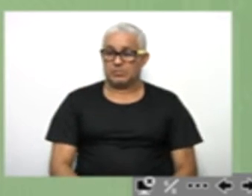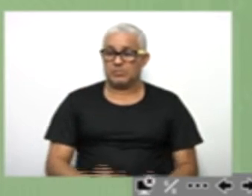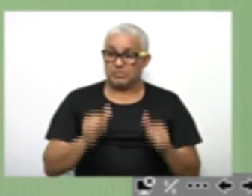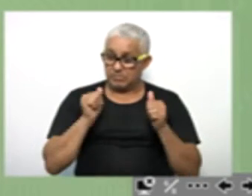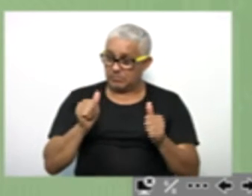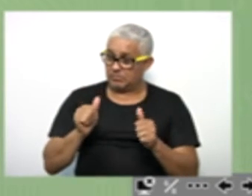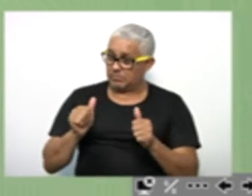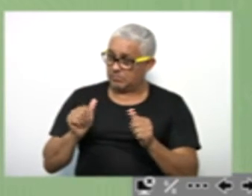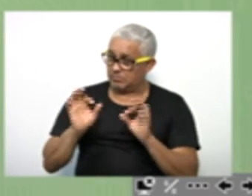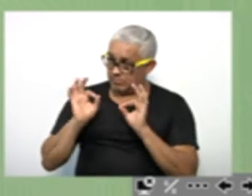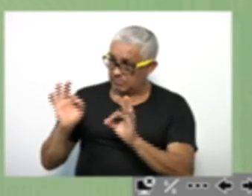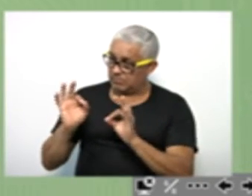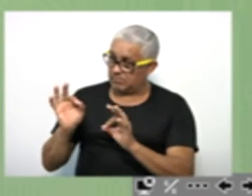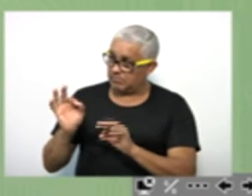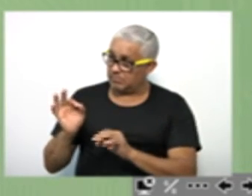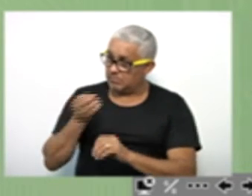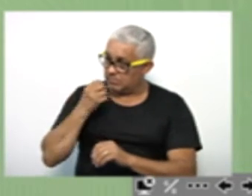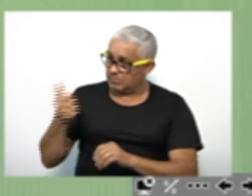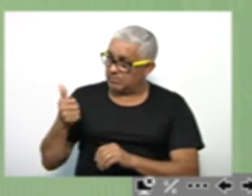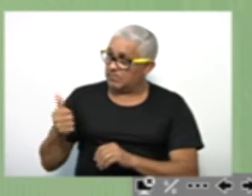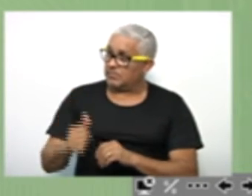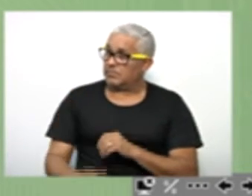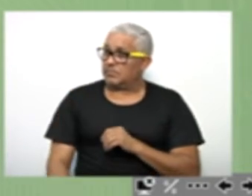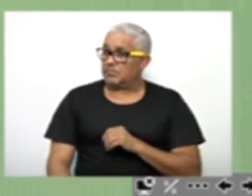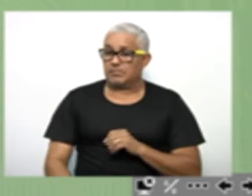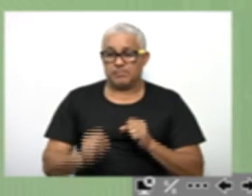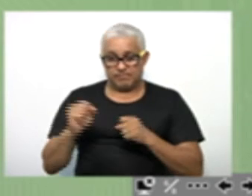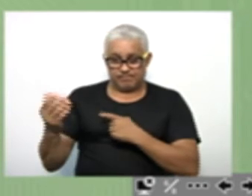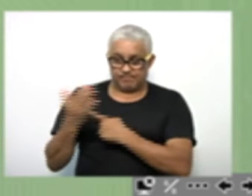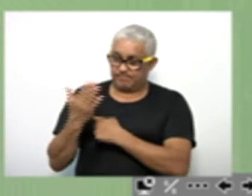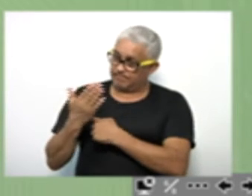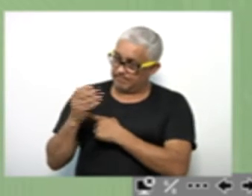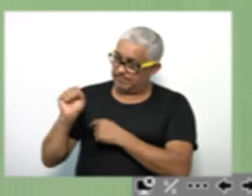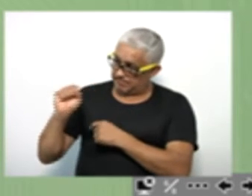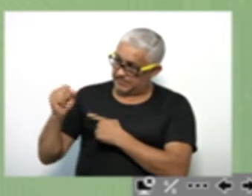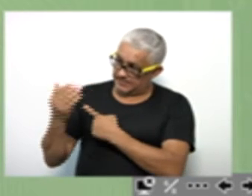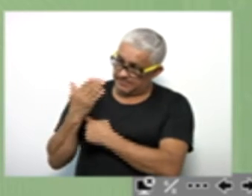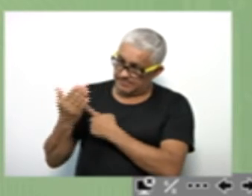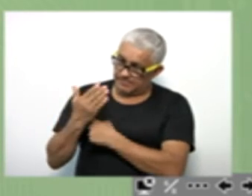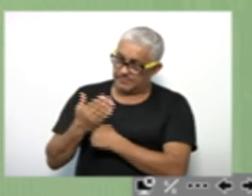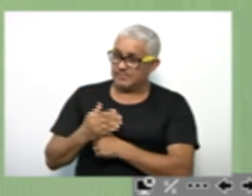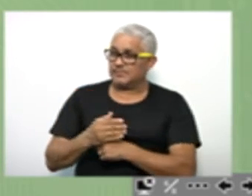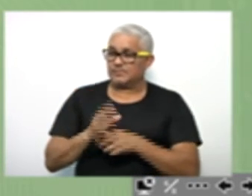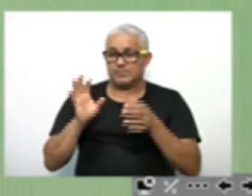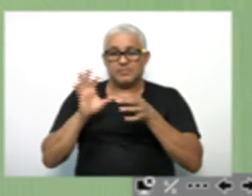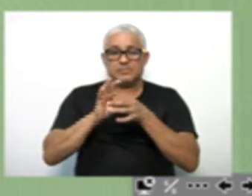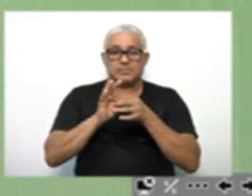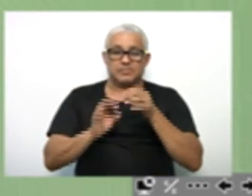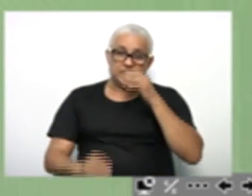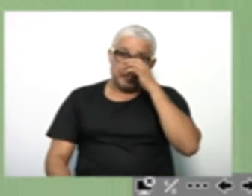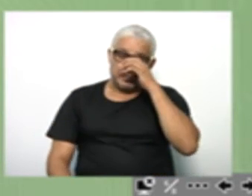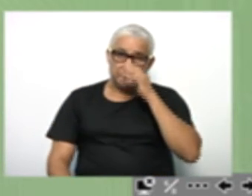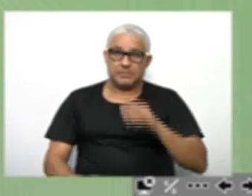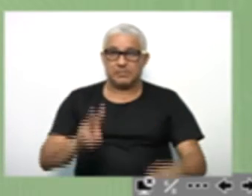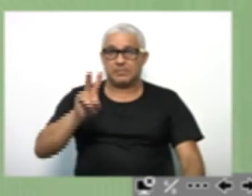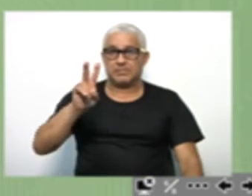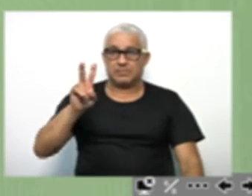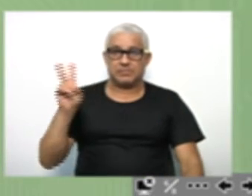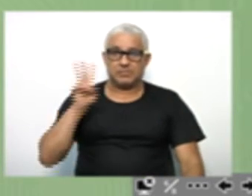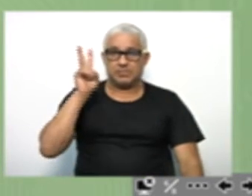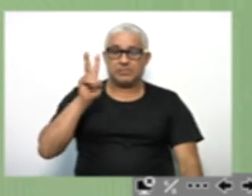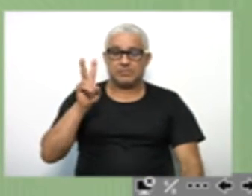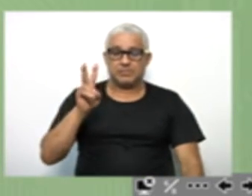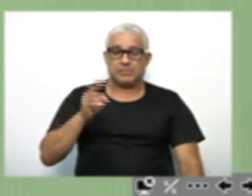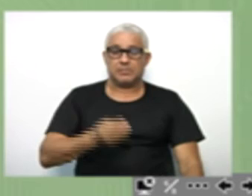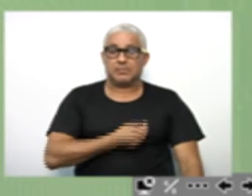professor? Perfeitamente, professor. Você pode me ajudar a contextualizar, professor, valor presente líquido de forma breve e